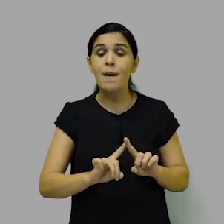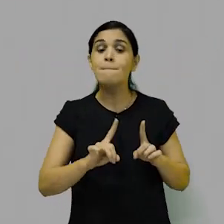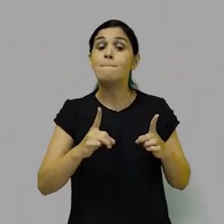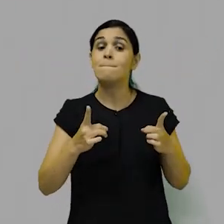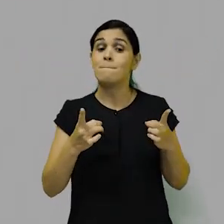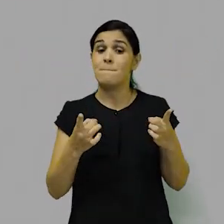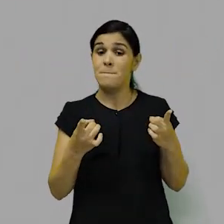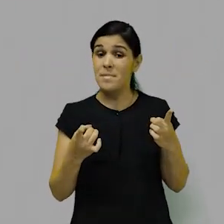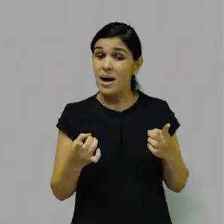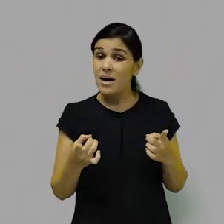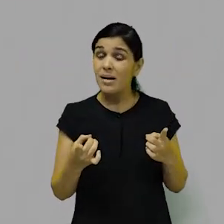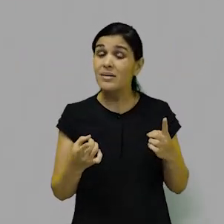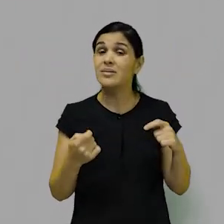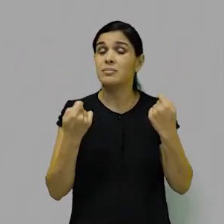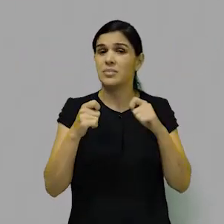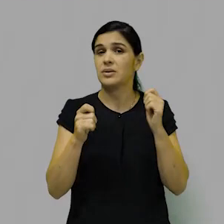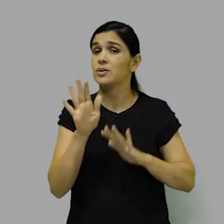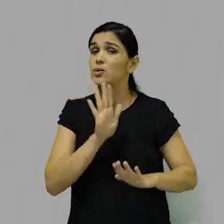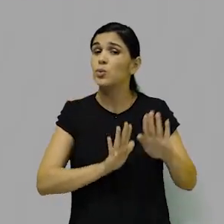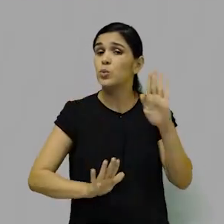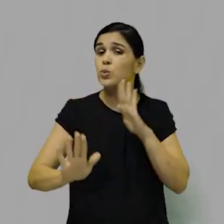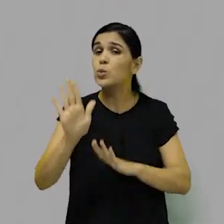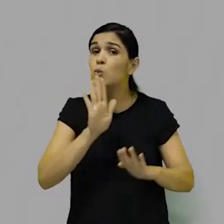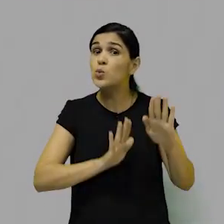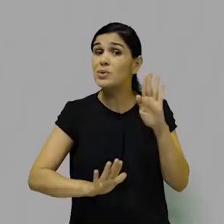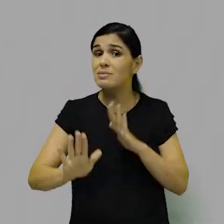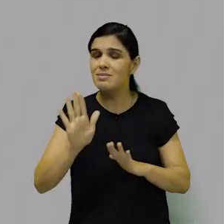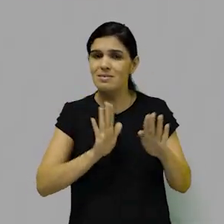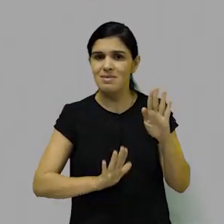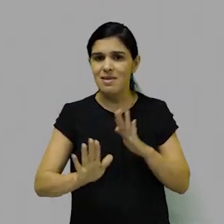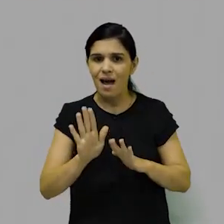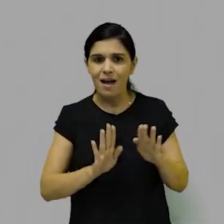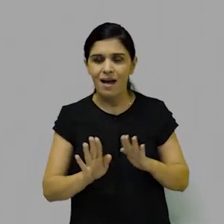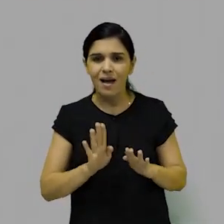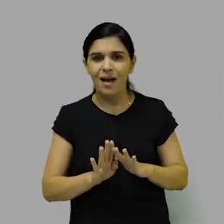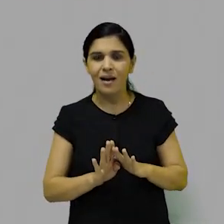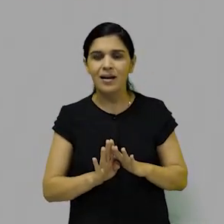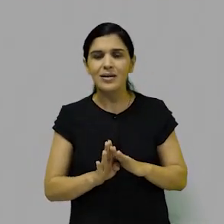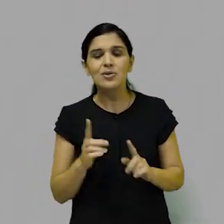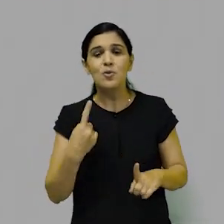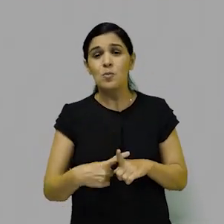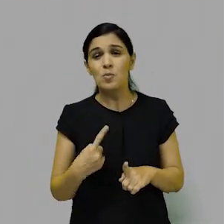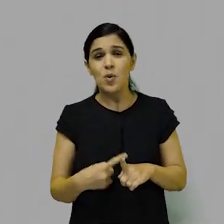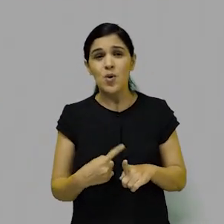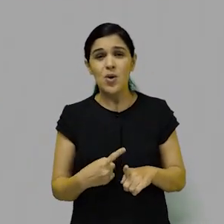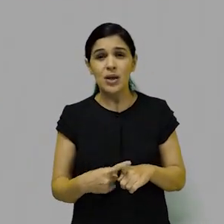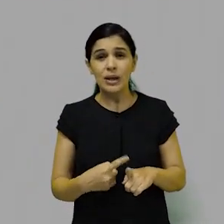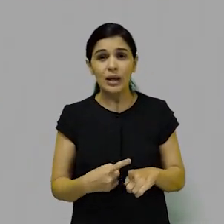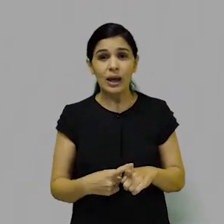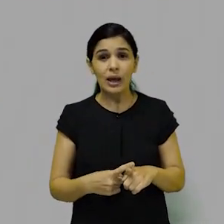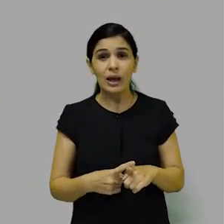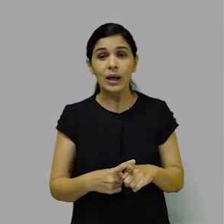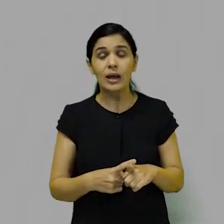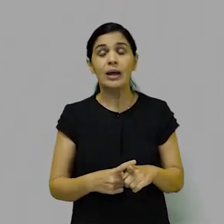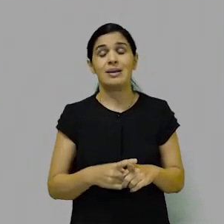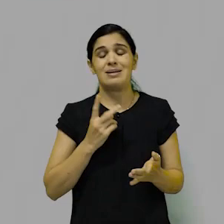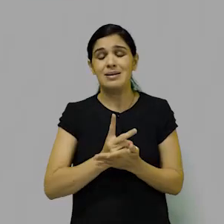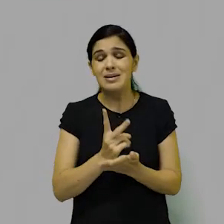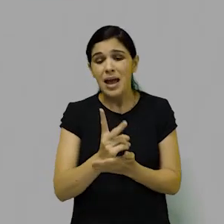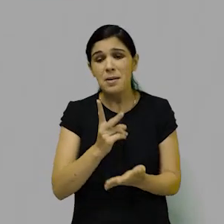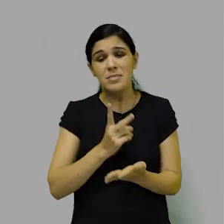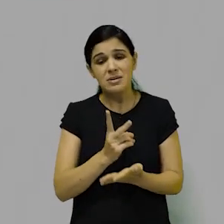que essa busca por um corpo perfeito, que eu nem sei se existe esse corpo perfeito, na verdade, na minha concepção, não